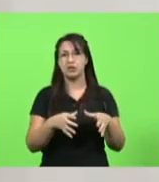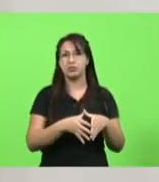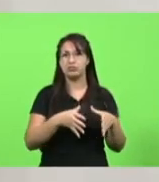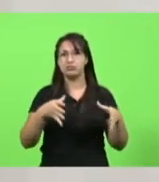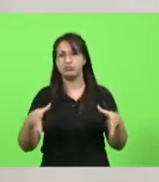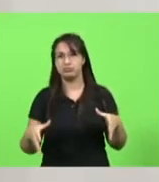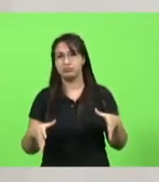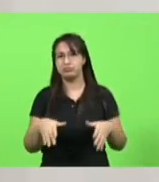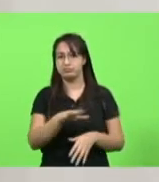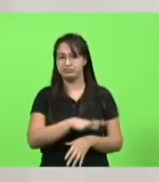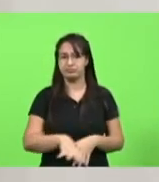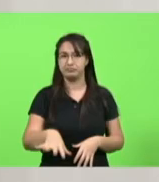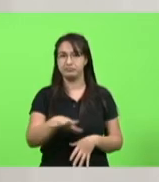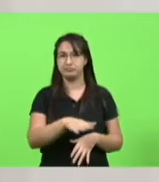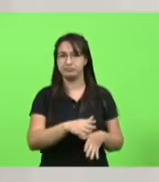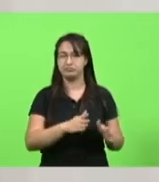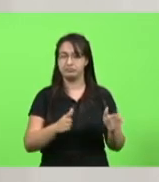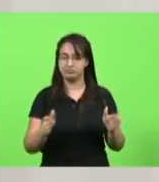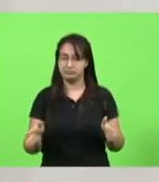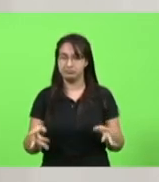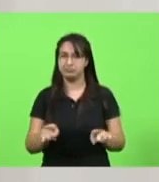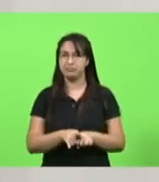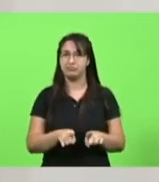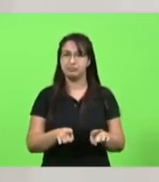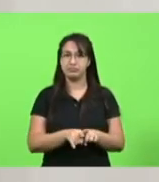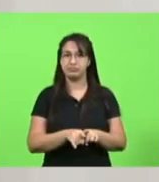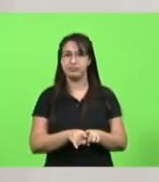territorial e a capacidade de receita,